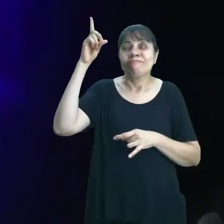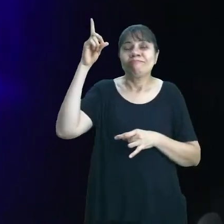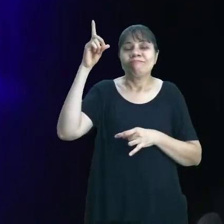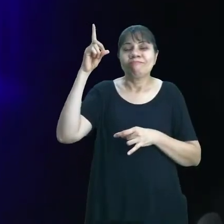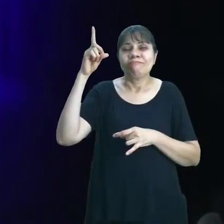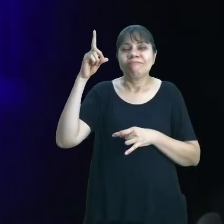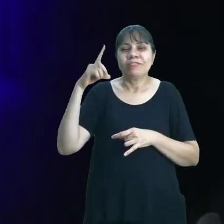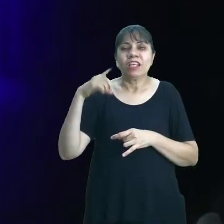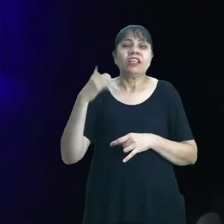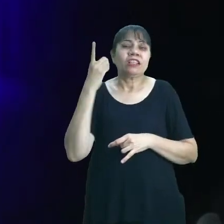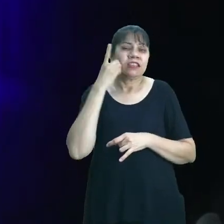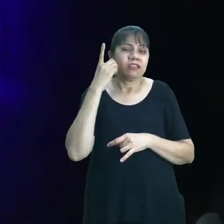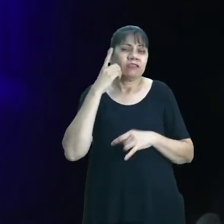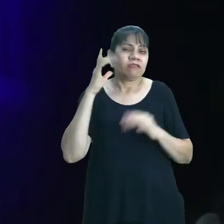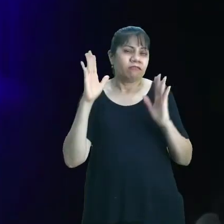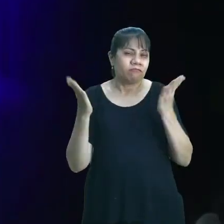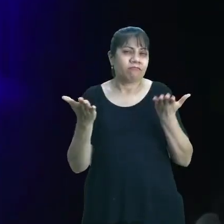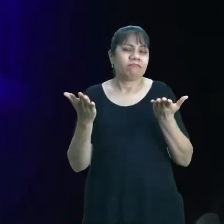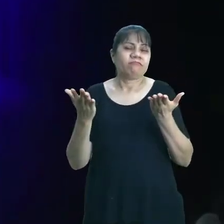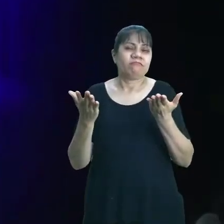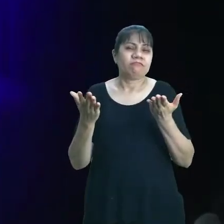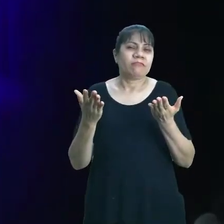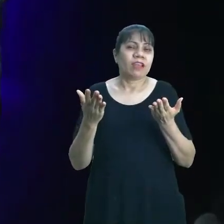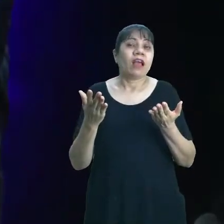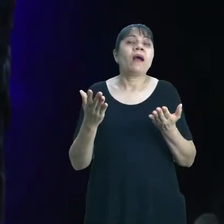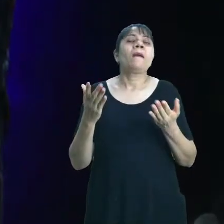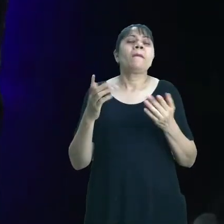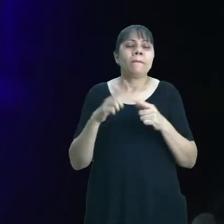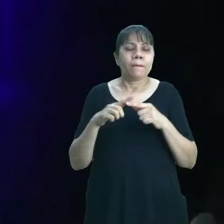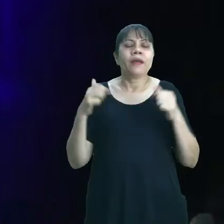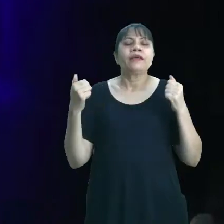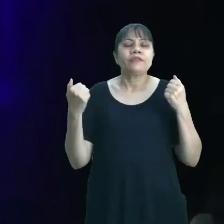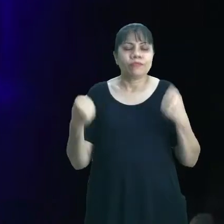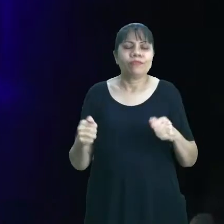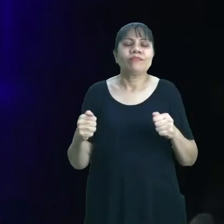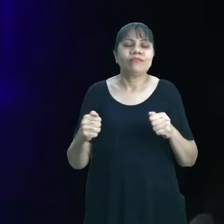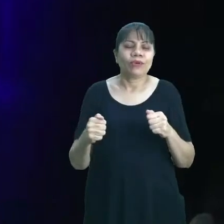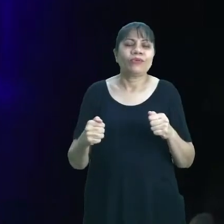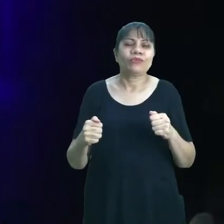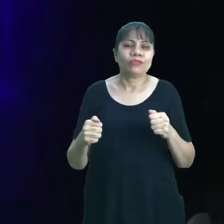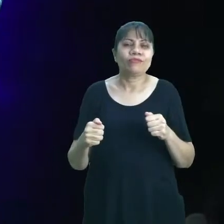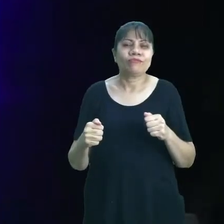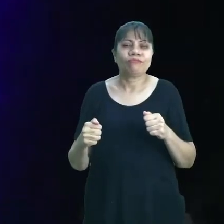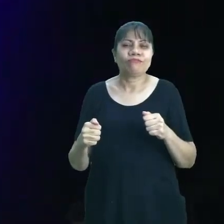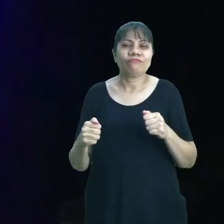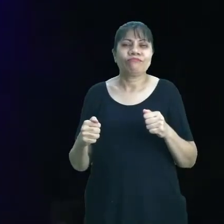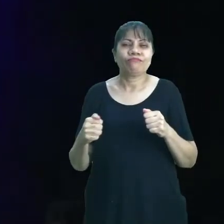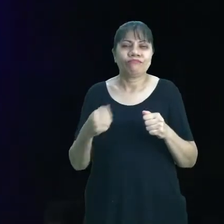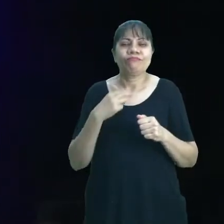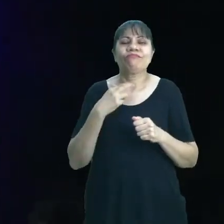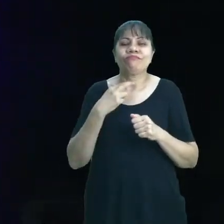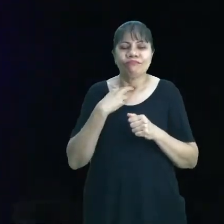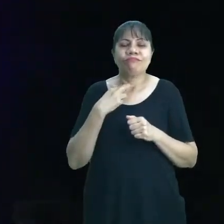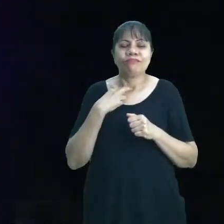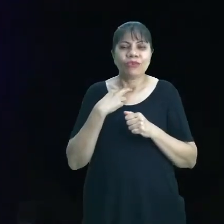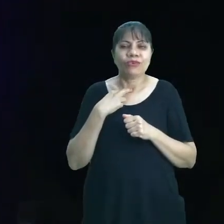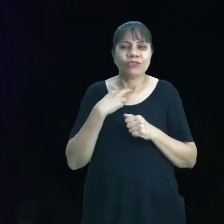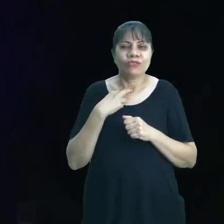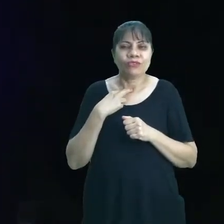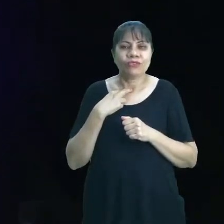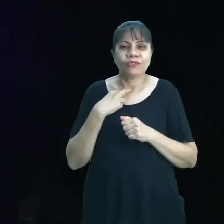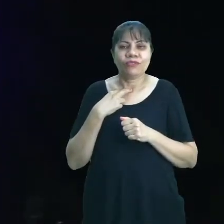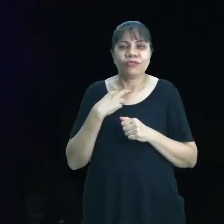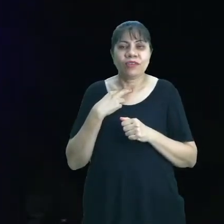hoje. Mas é possível. É possível. Mas é interessante que aqui na conclusão que eu li